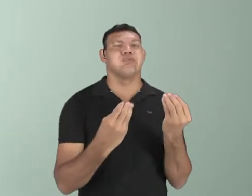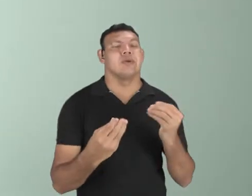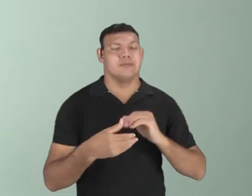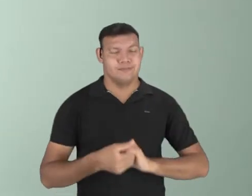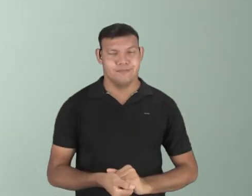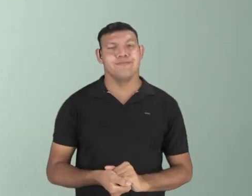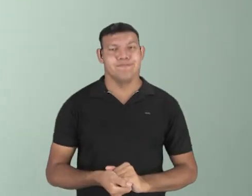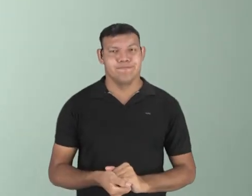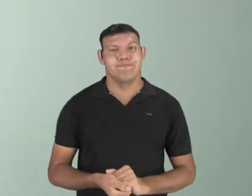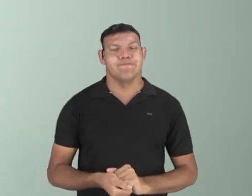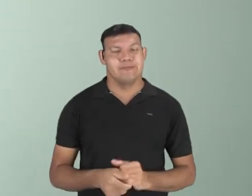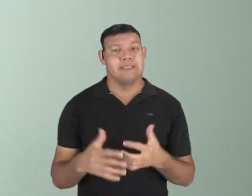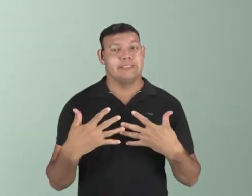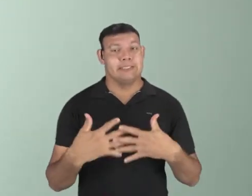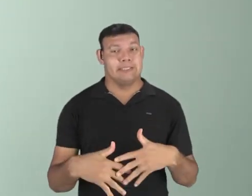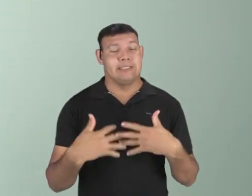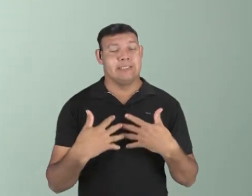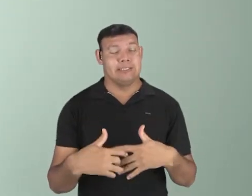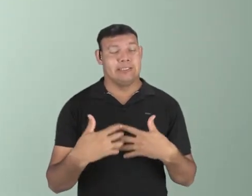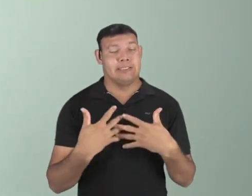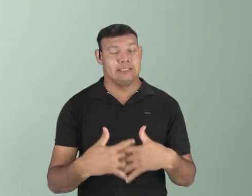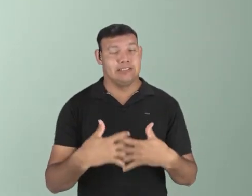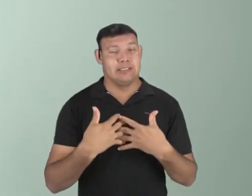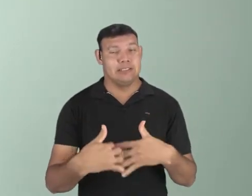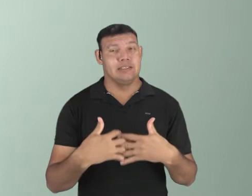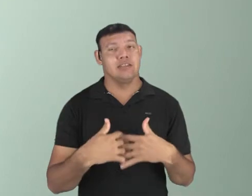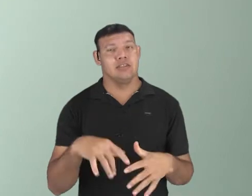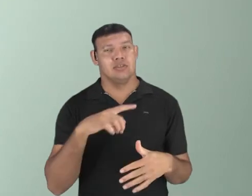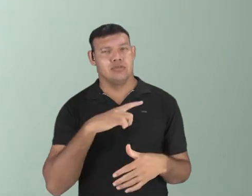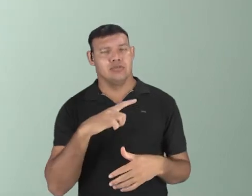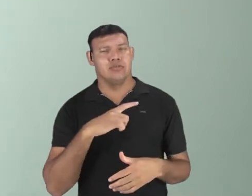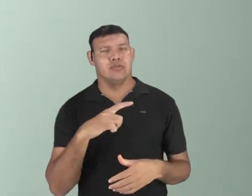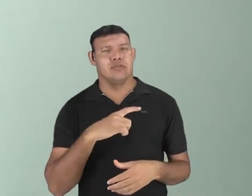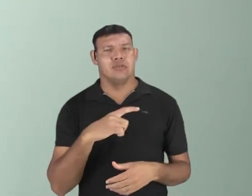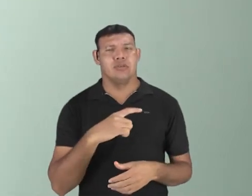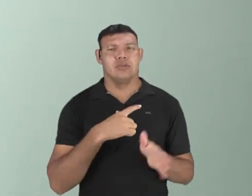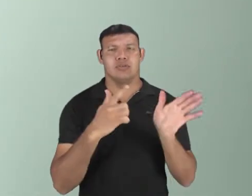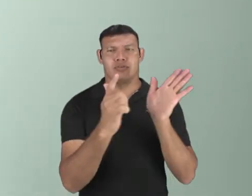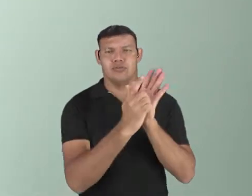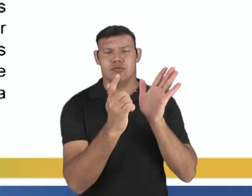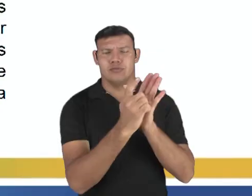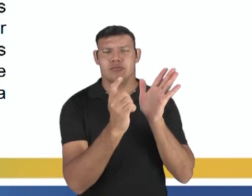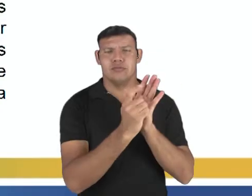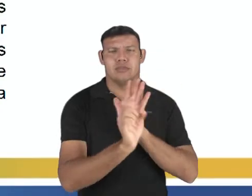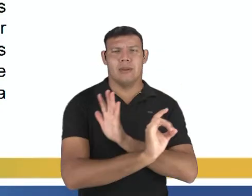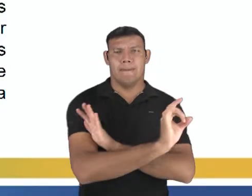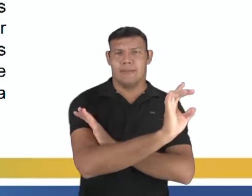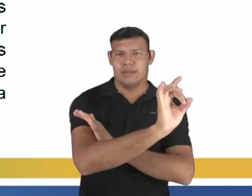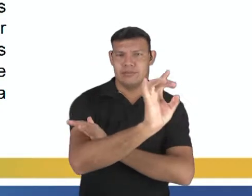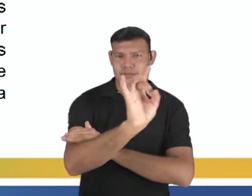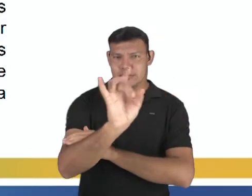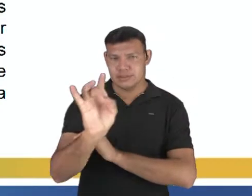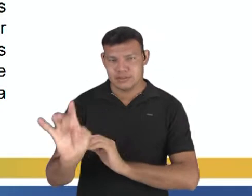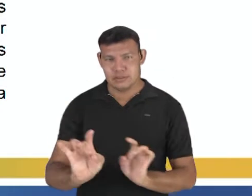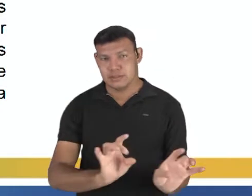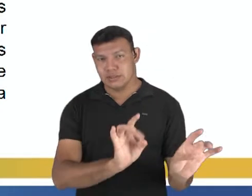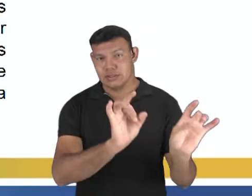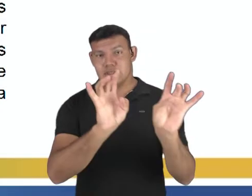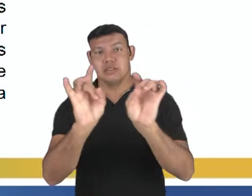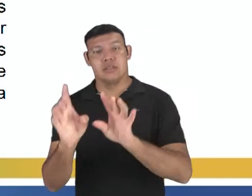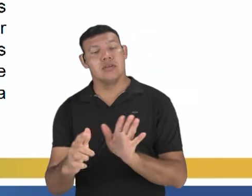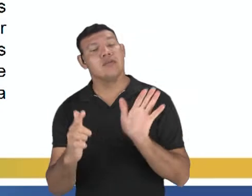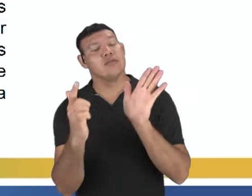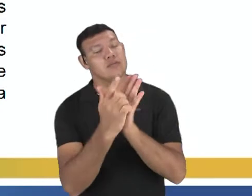são mais complexas, elas possuem organelas específicas e que possuem funções